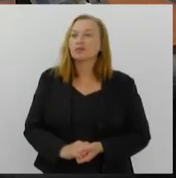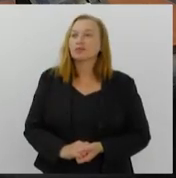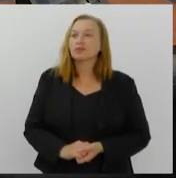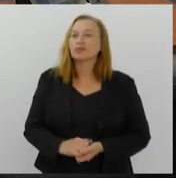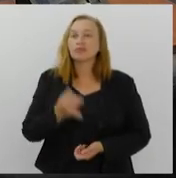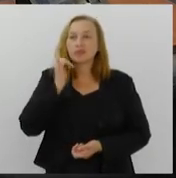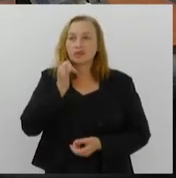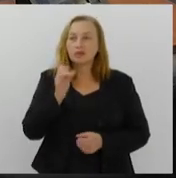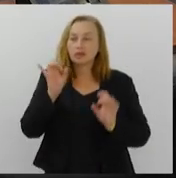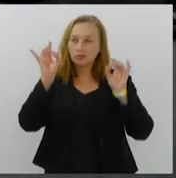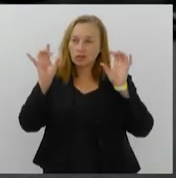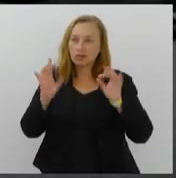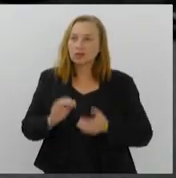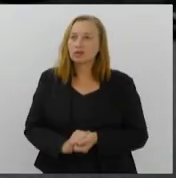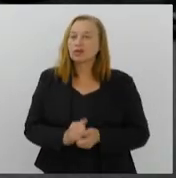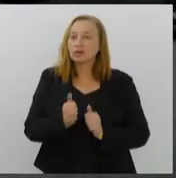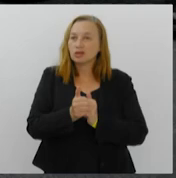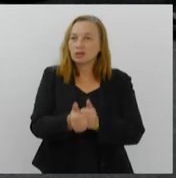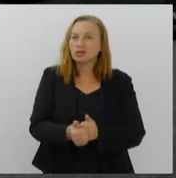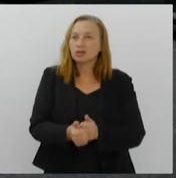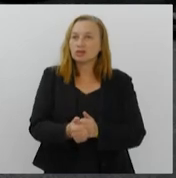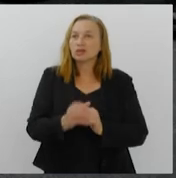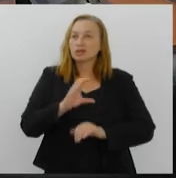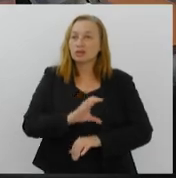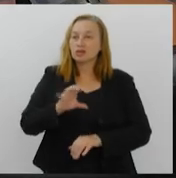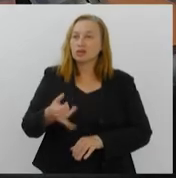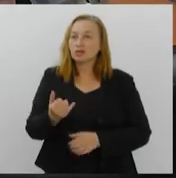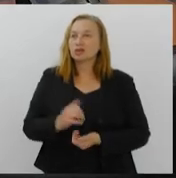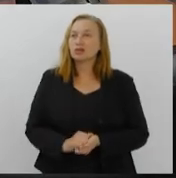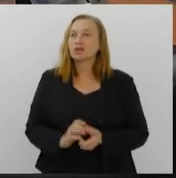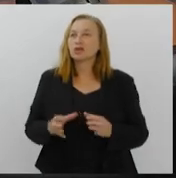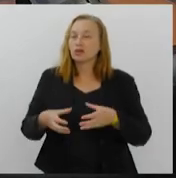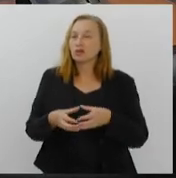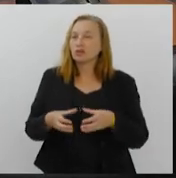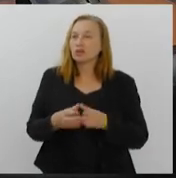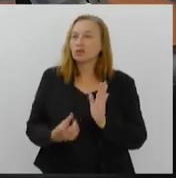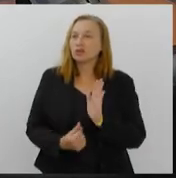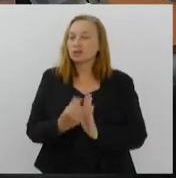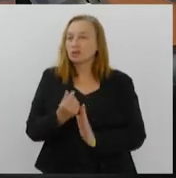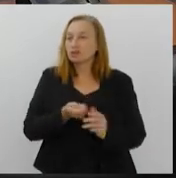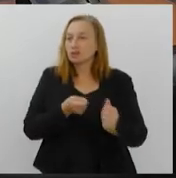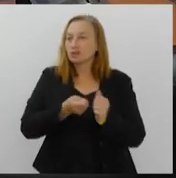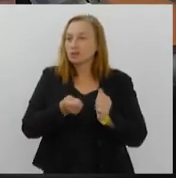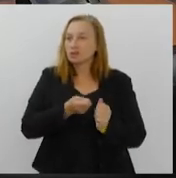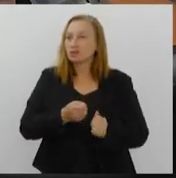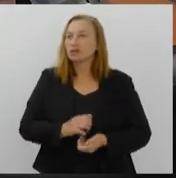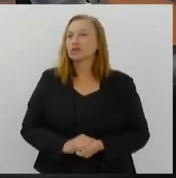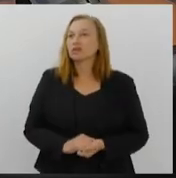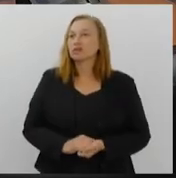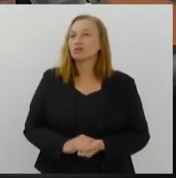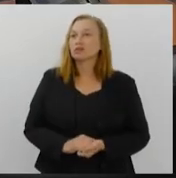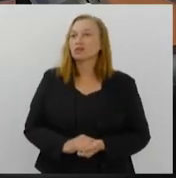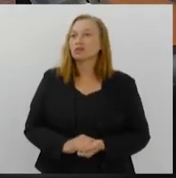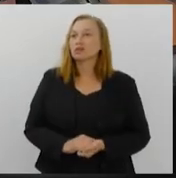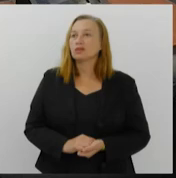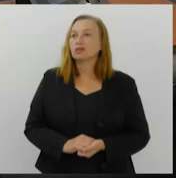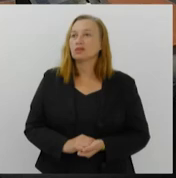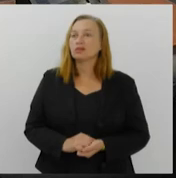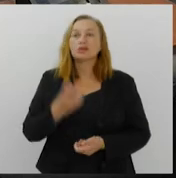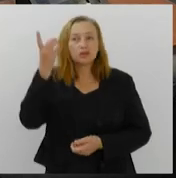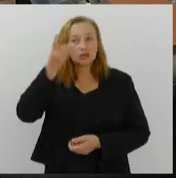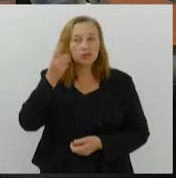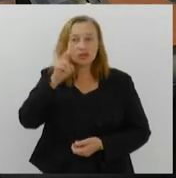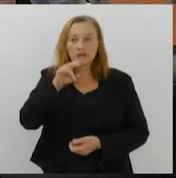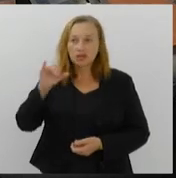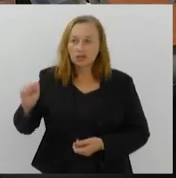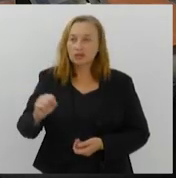Relatoria especial. Seguindo o parecer da CCJ. Pela Comissão de Orçamento, Finanças, Fiscalização Financeira e Controle, deputado